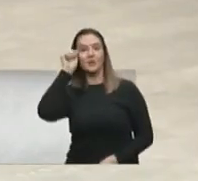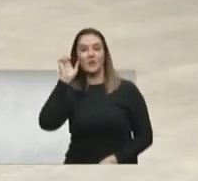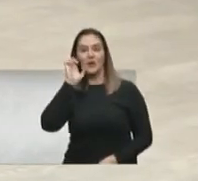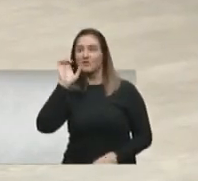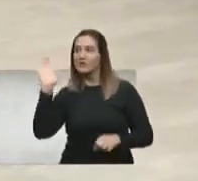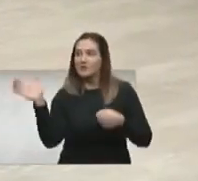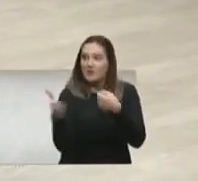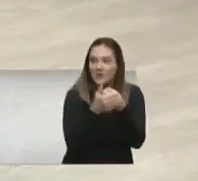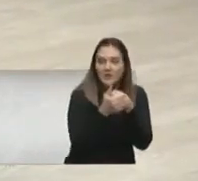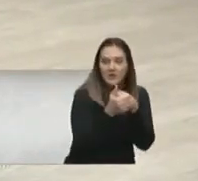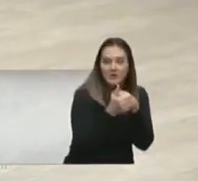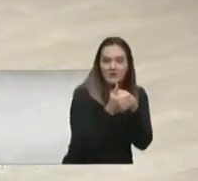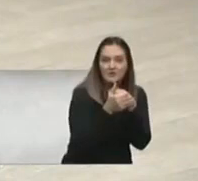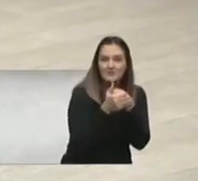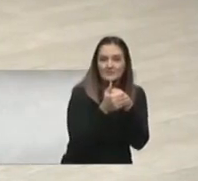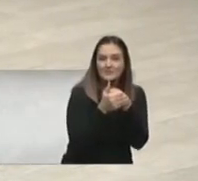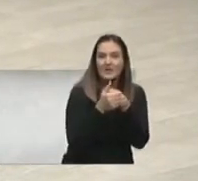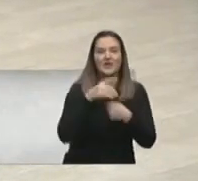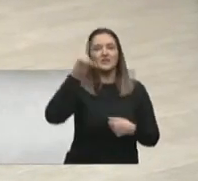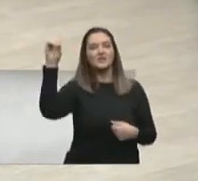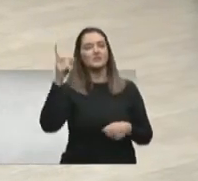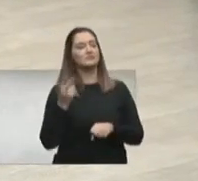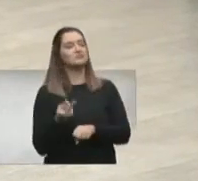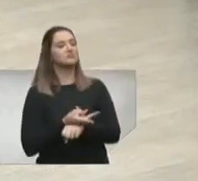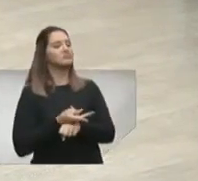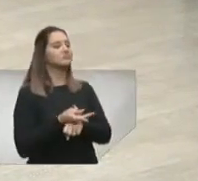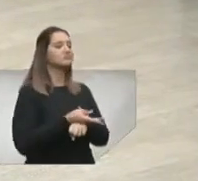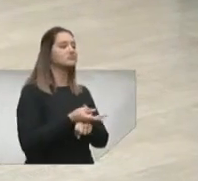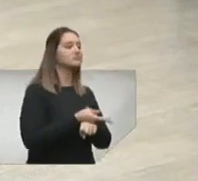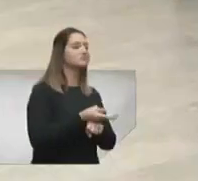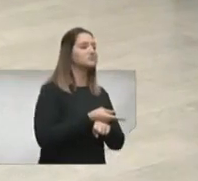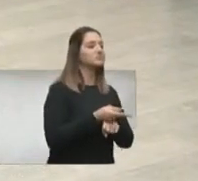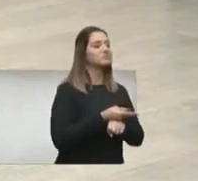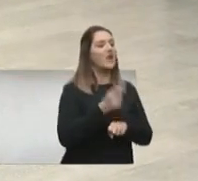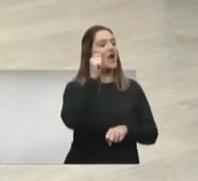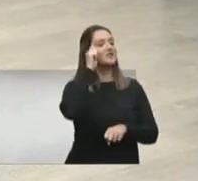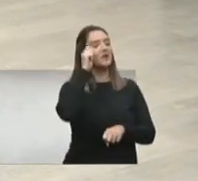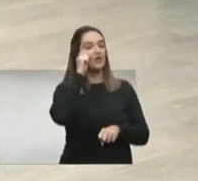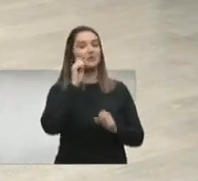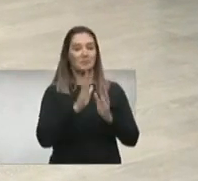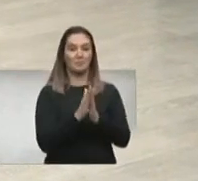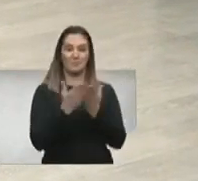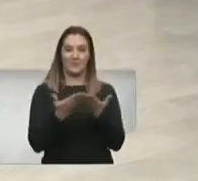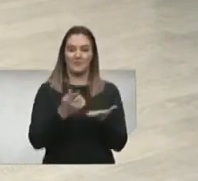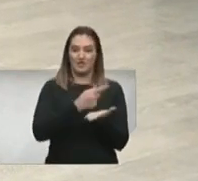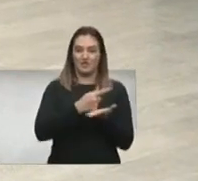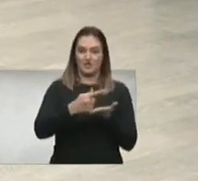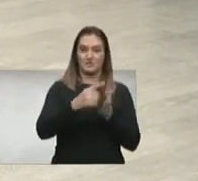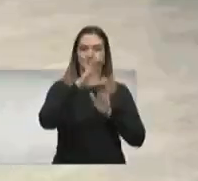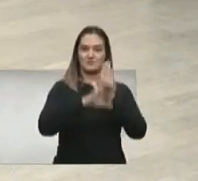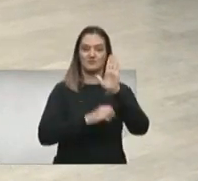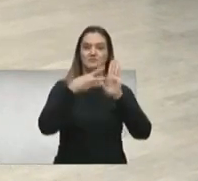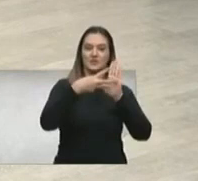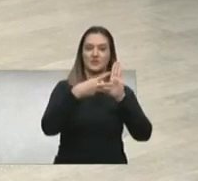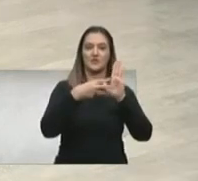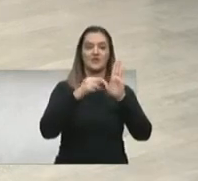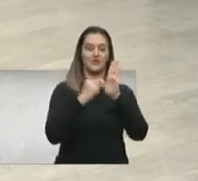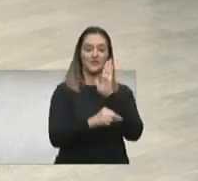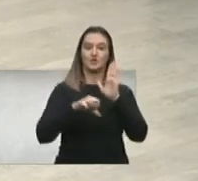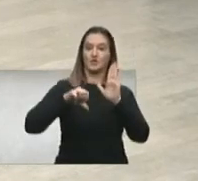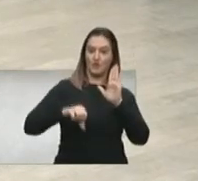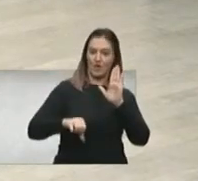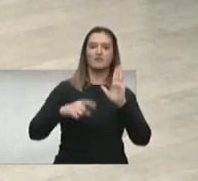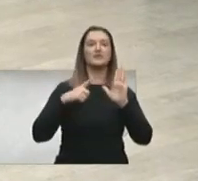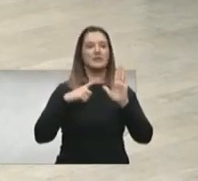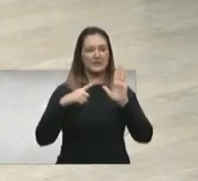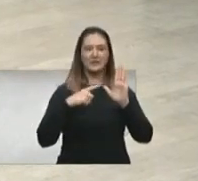Deus. E Deus começou uma busca, começou a procurar o homem. De acordo com a Bíblia, aqui em Gênesis 3, verso 9, nós temos um